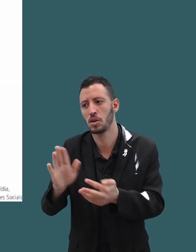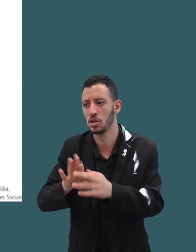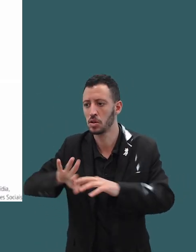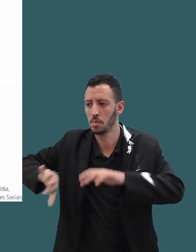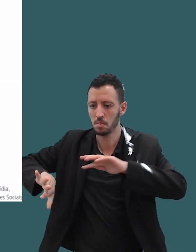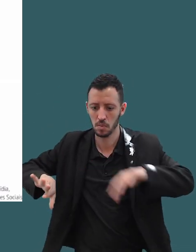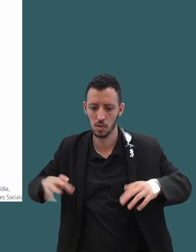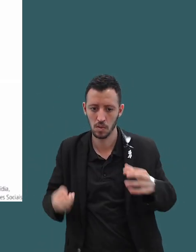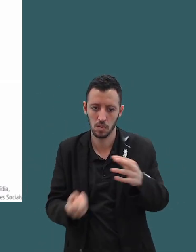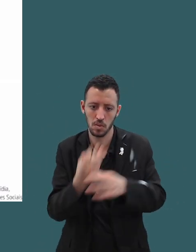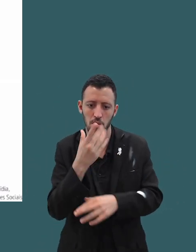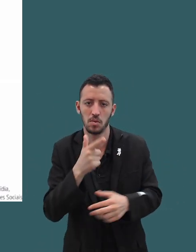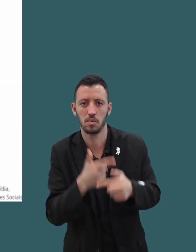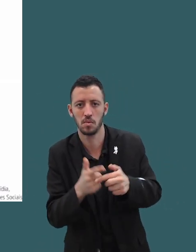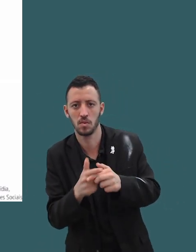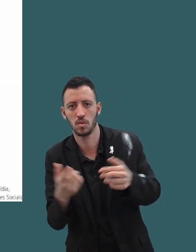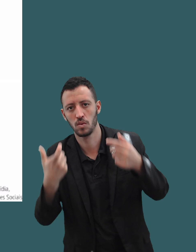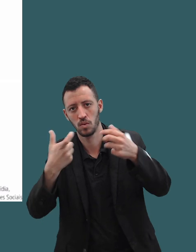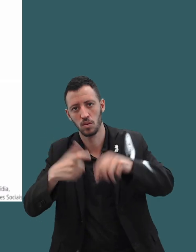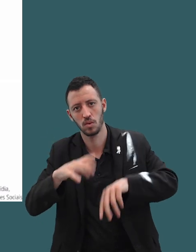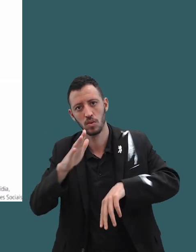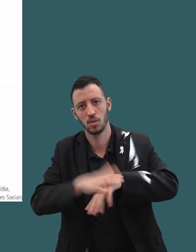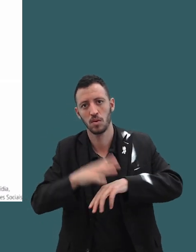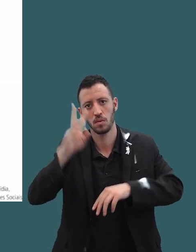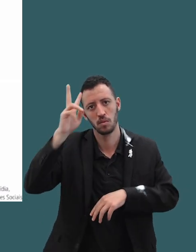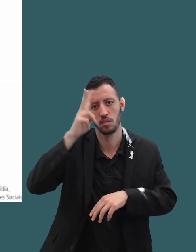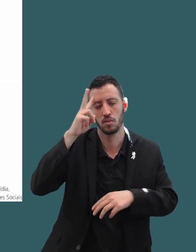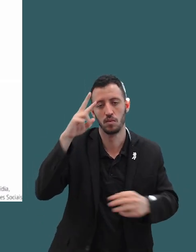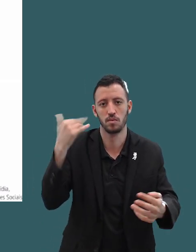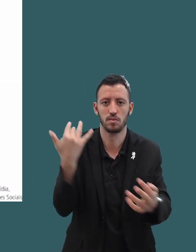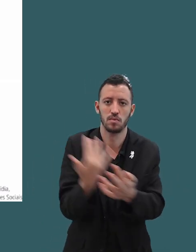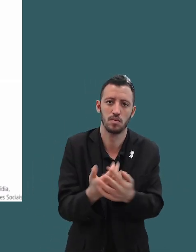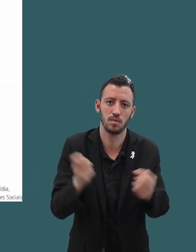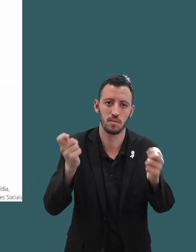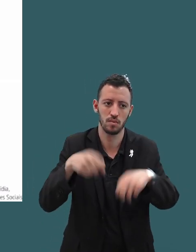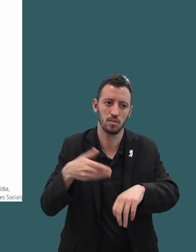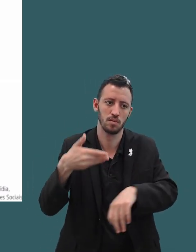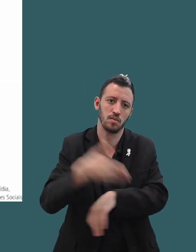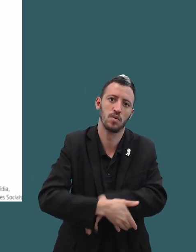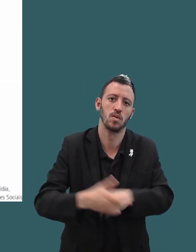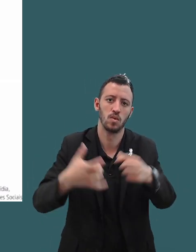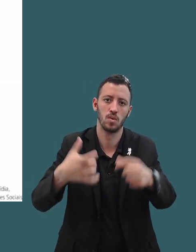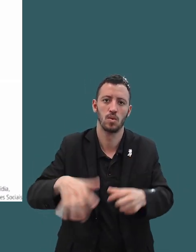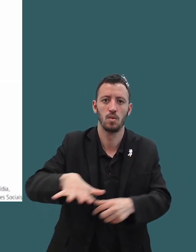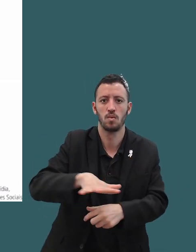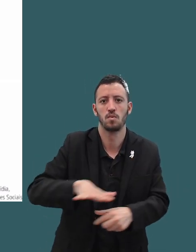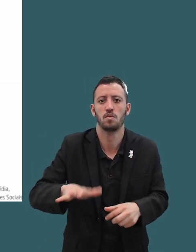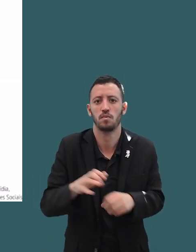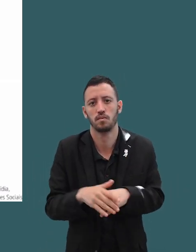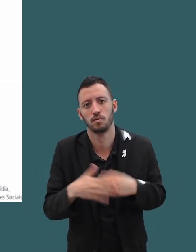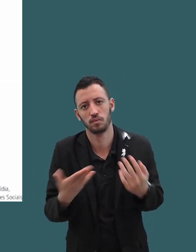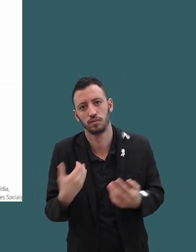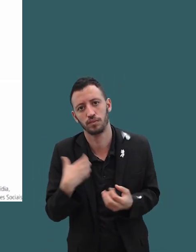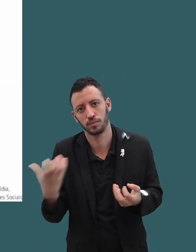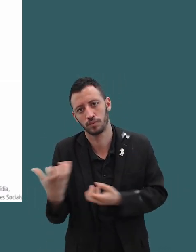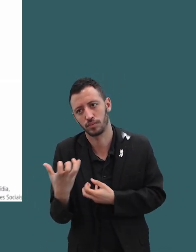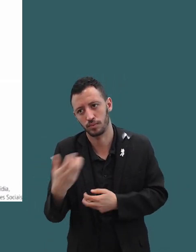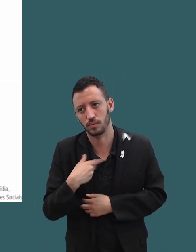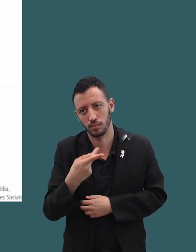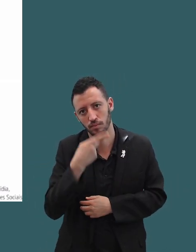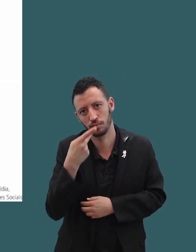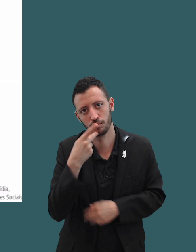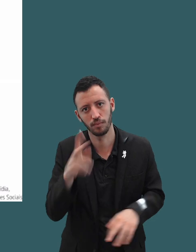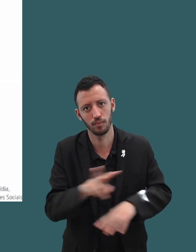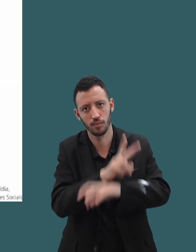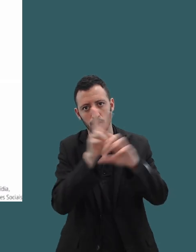construiu os pequenos feudos aonde, por mais que eu me esforce, eu não consigo penetrar nesse espaço. Bom, terminei então, só queria